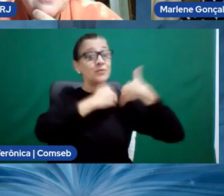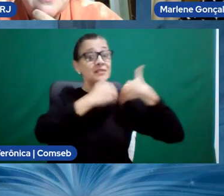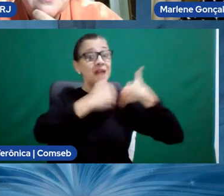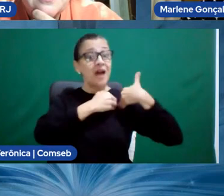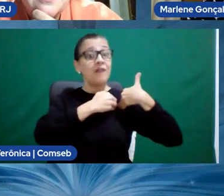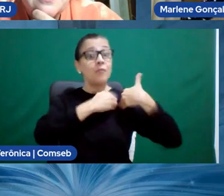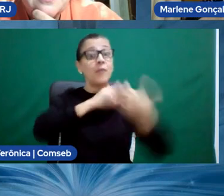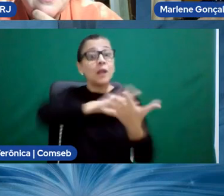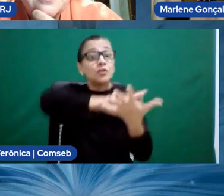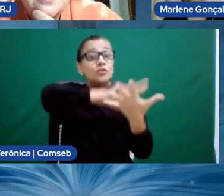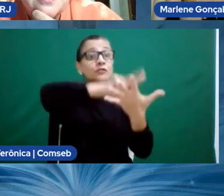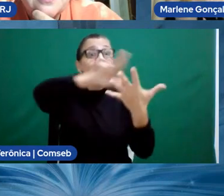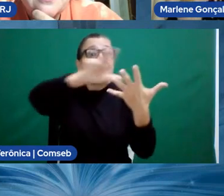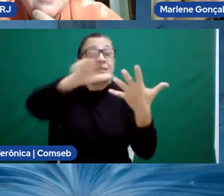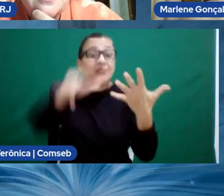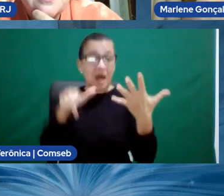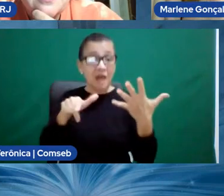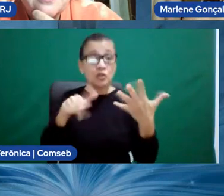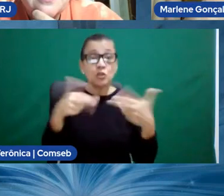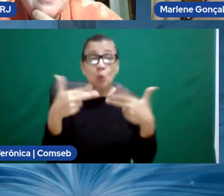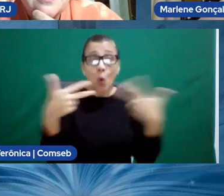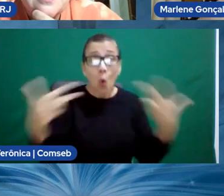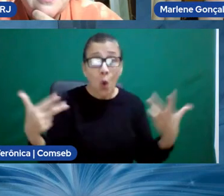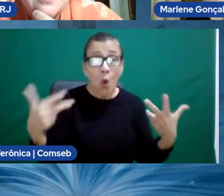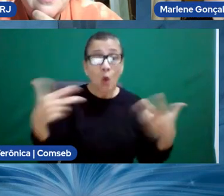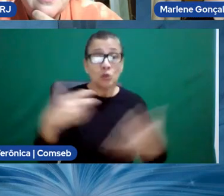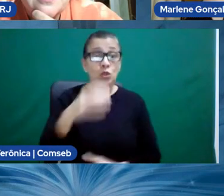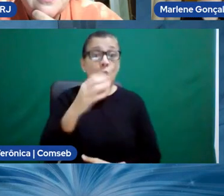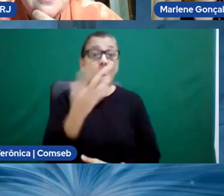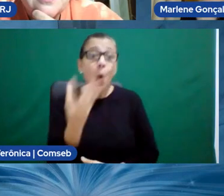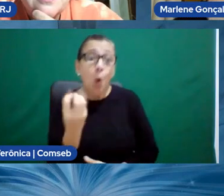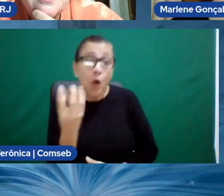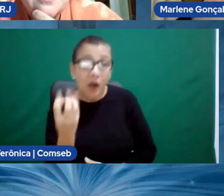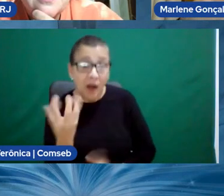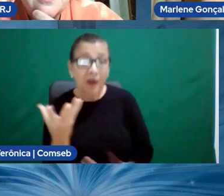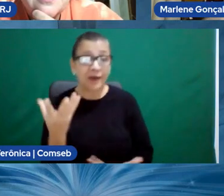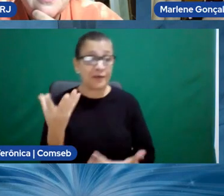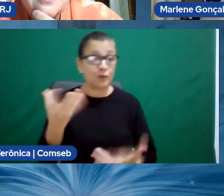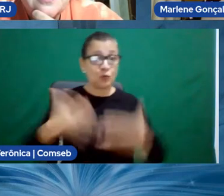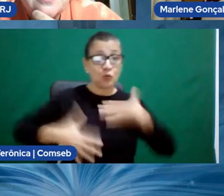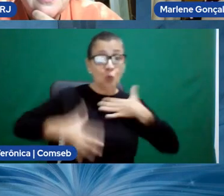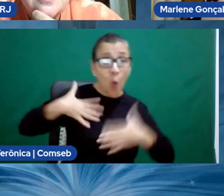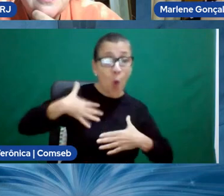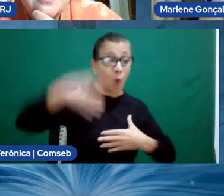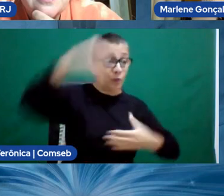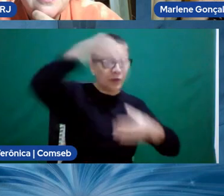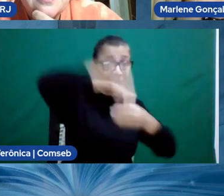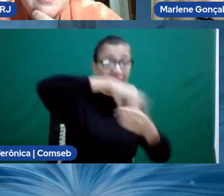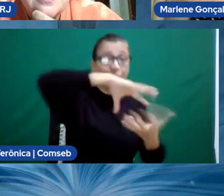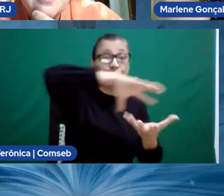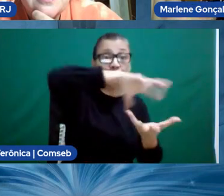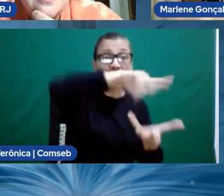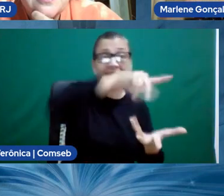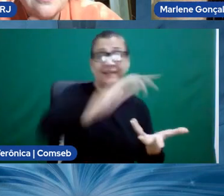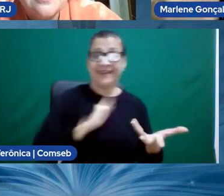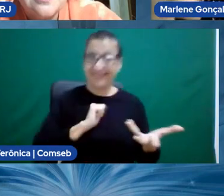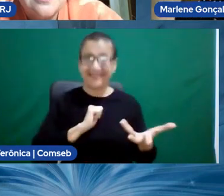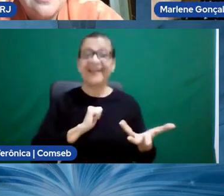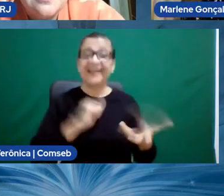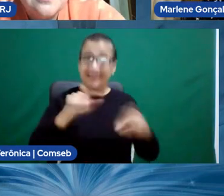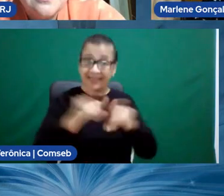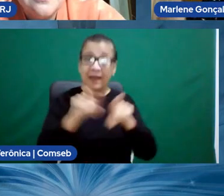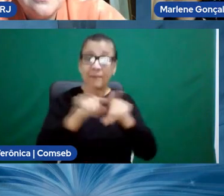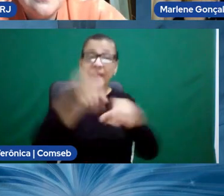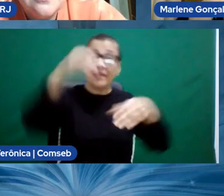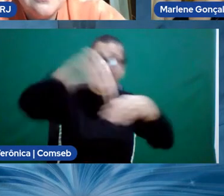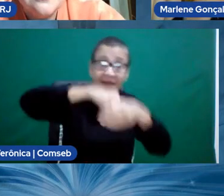dos organismos do planeta. E o que representa essa forma, né, da reprodução, essa recombinação genética e a grande variabilidade dos